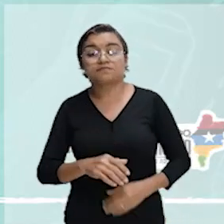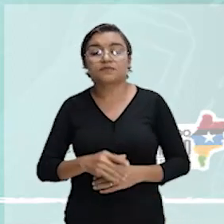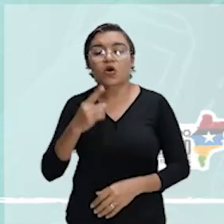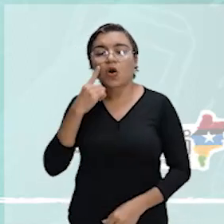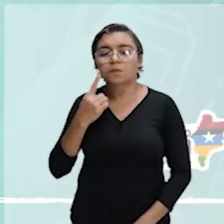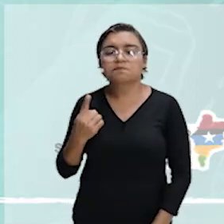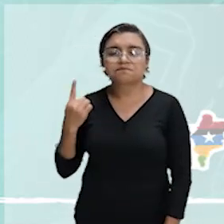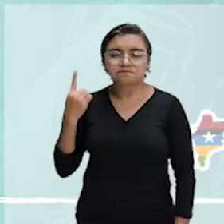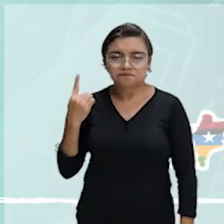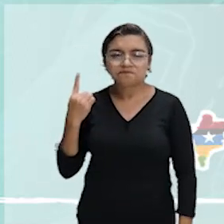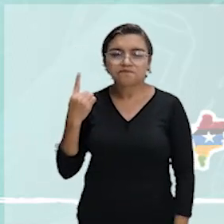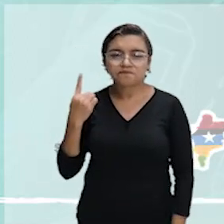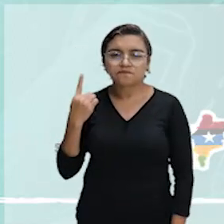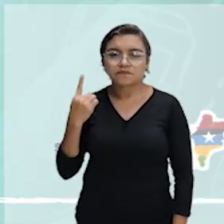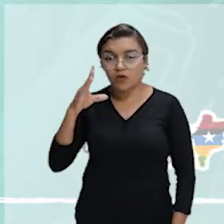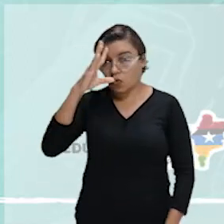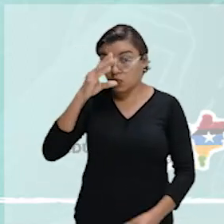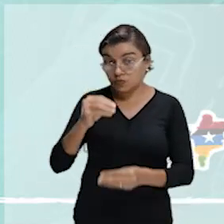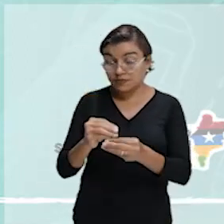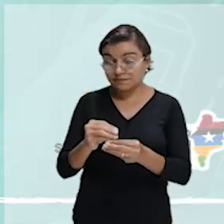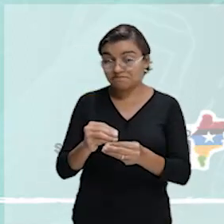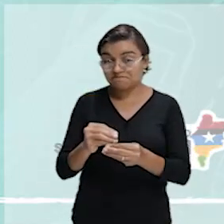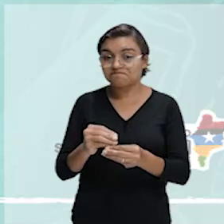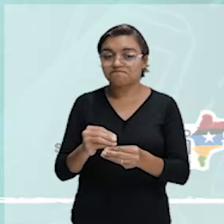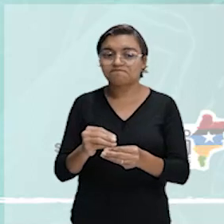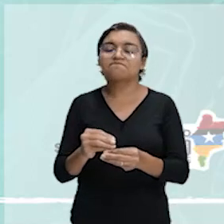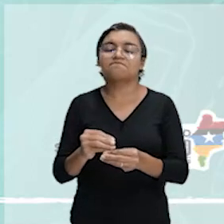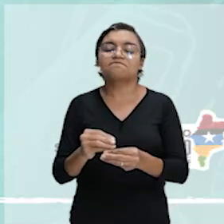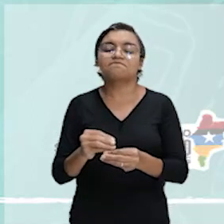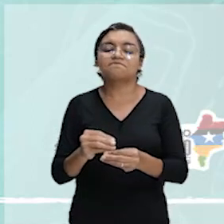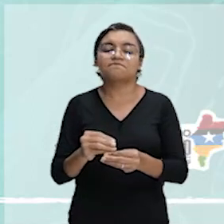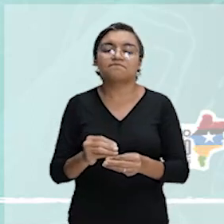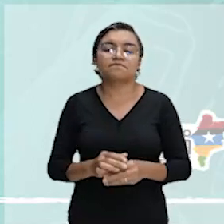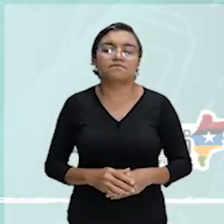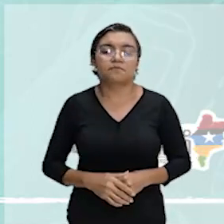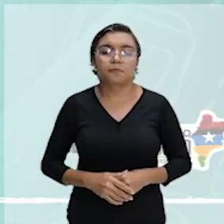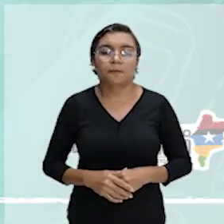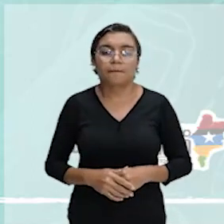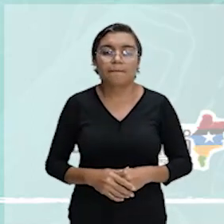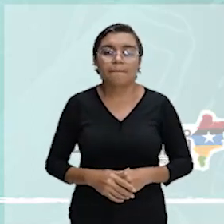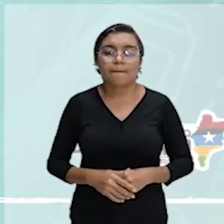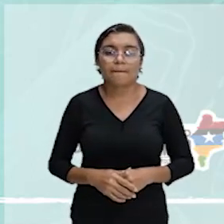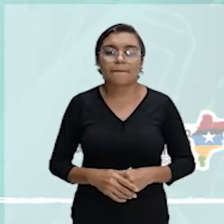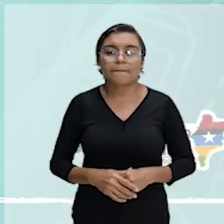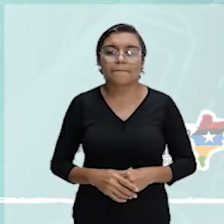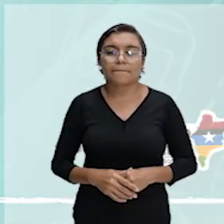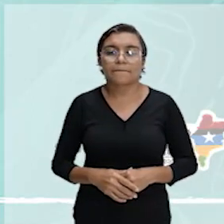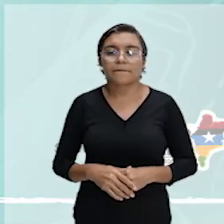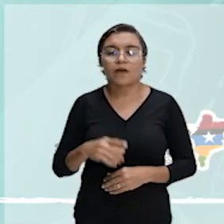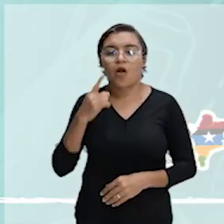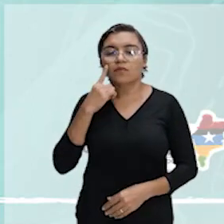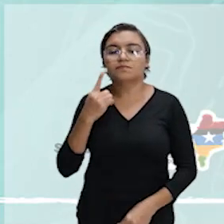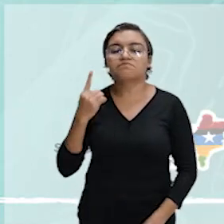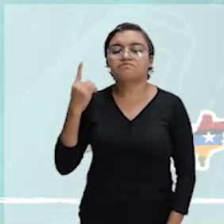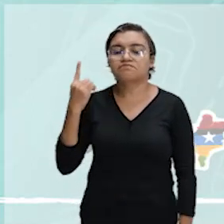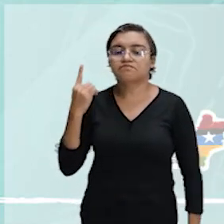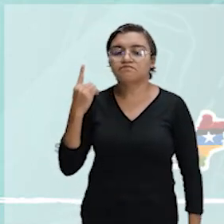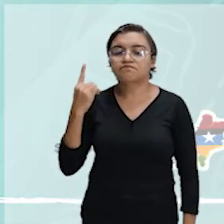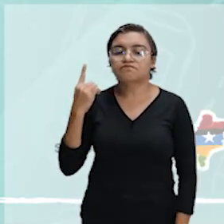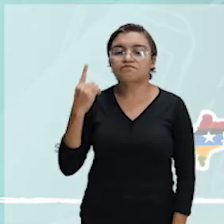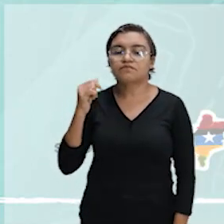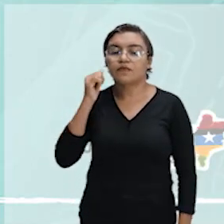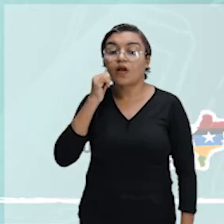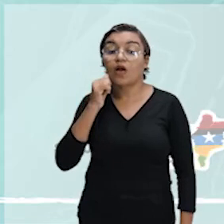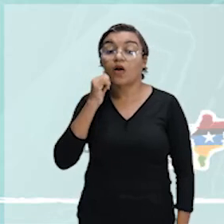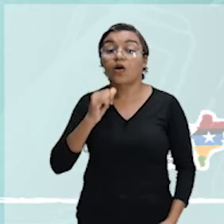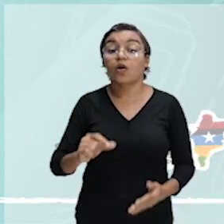de inferências, isto é, conclusões. Concluir alguma coisa a partir de outra já conhecida. Aí veja só. A autora acima